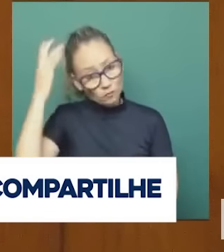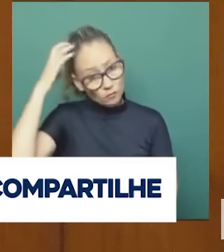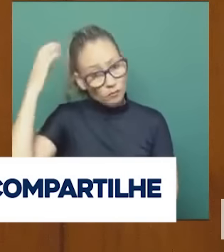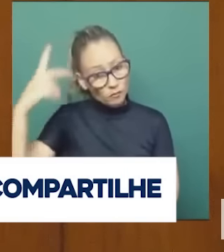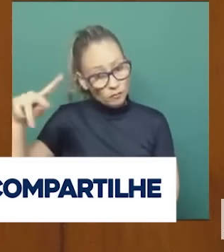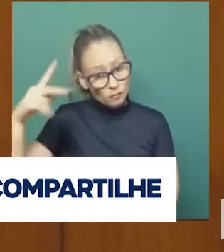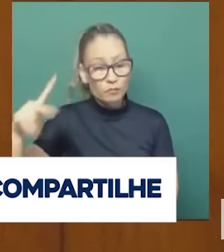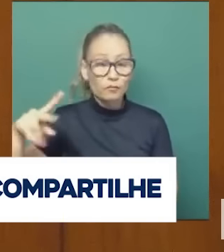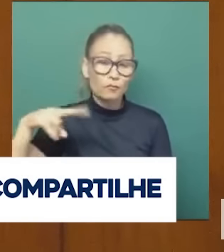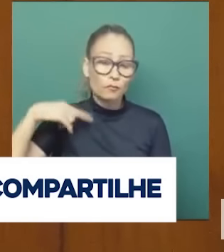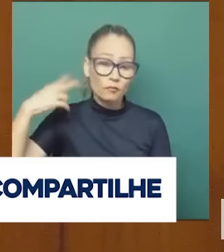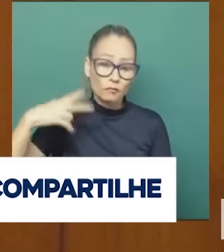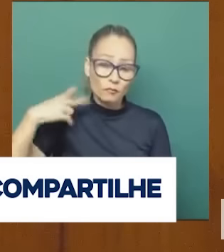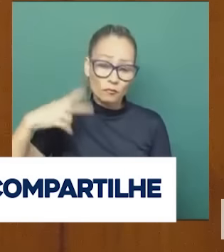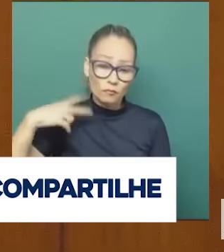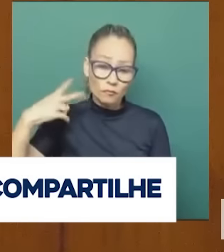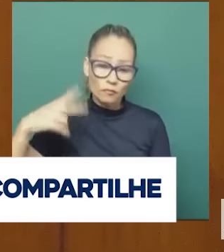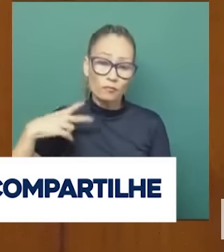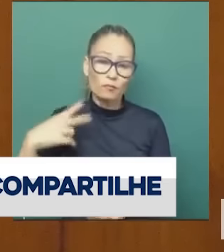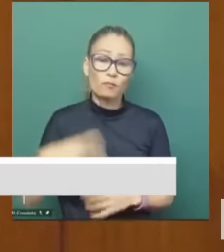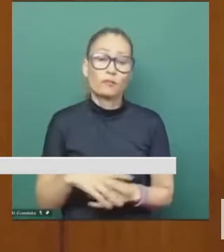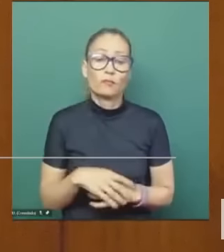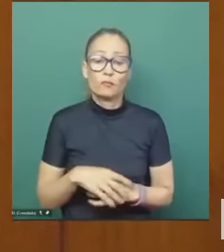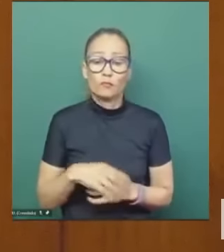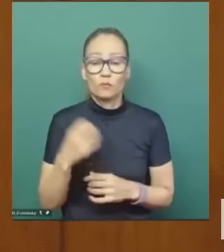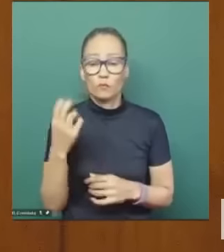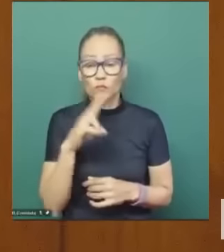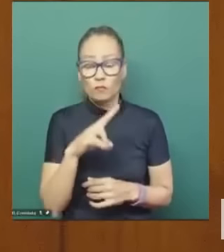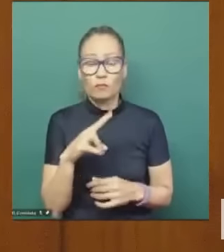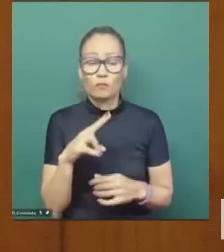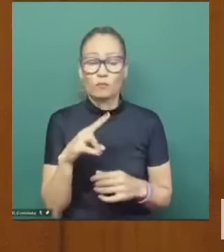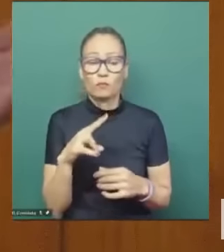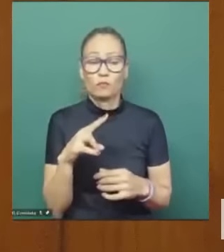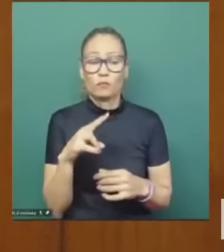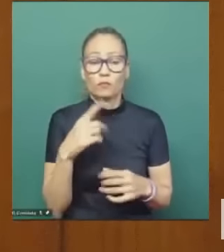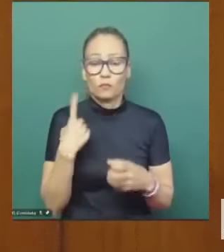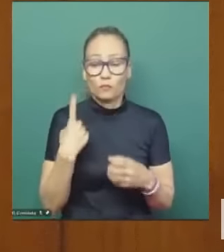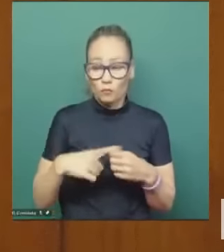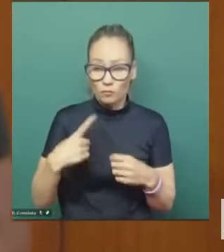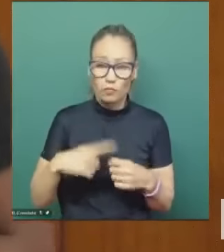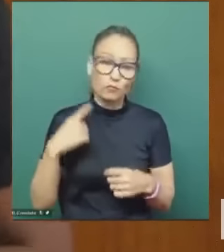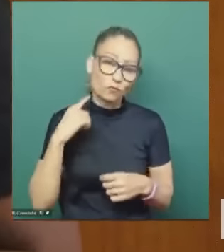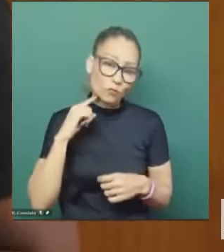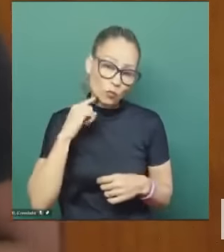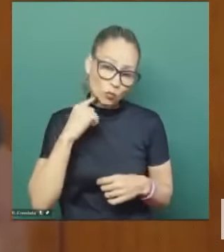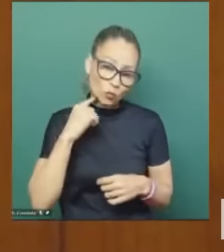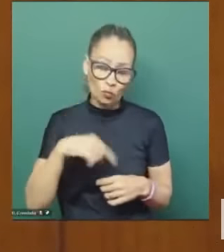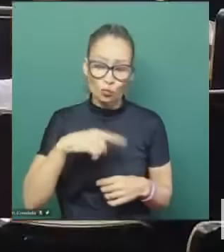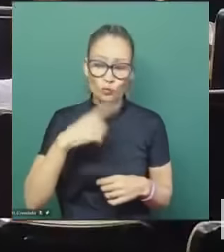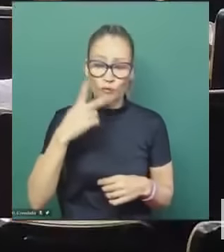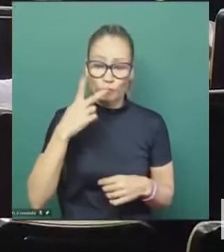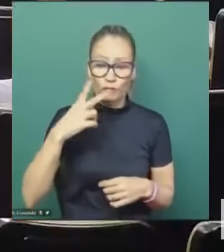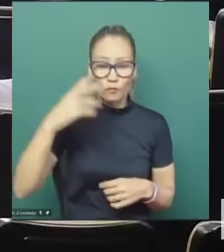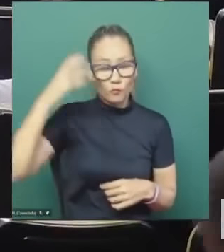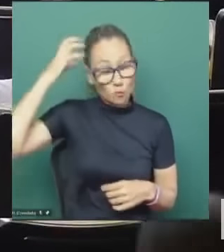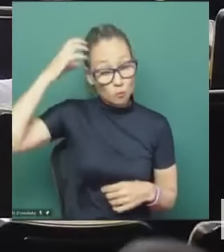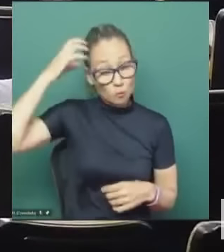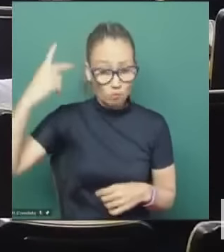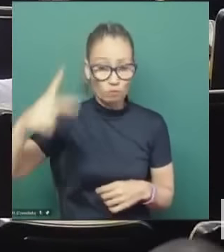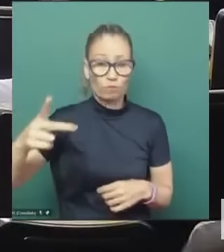no seu trânsito, cidade mais poluída, o caos, a gente sabe quem a gente vai jogar a culpa. É isso que eu queria falar.